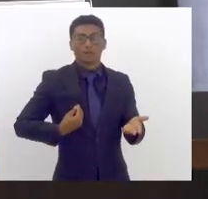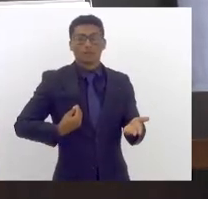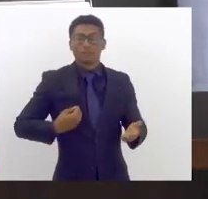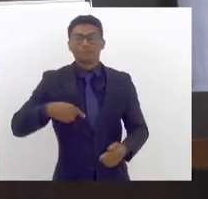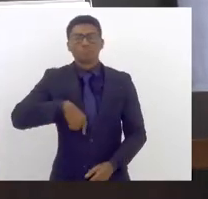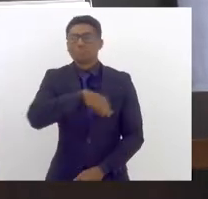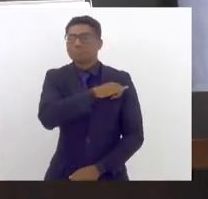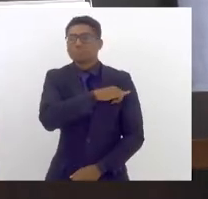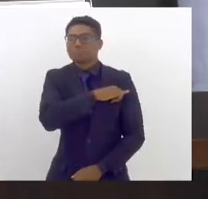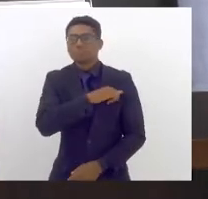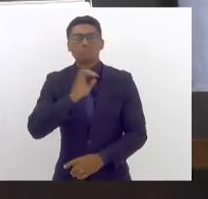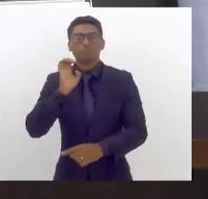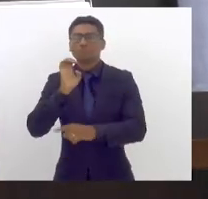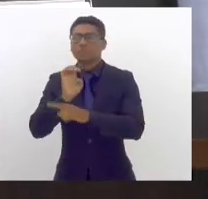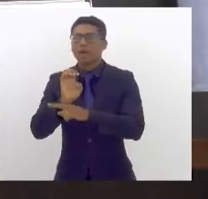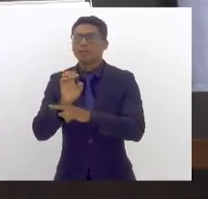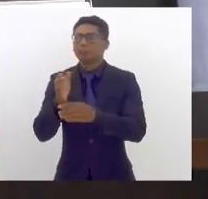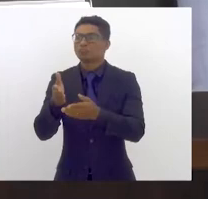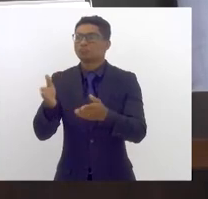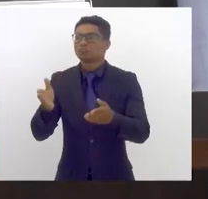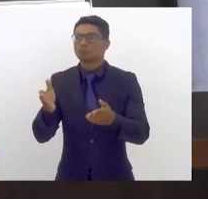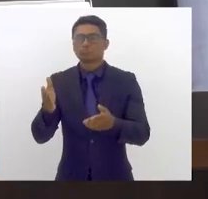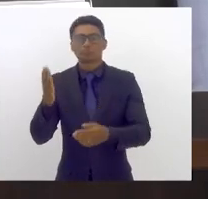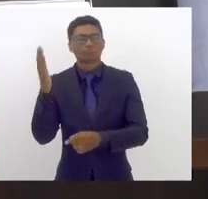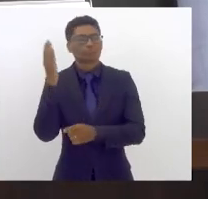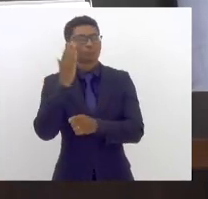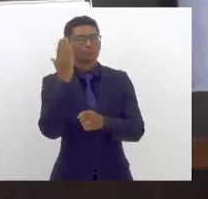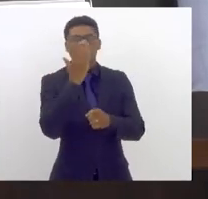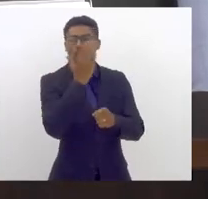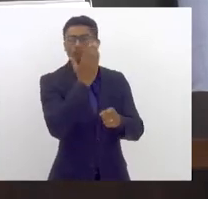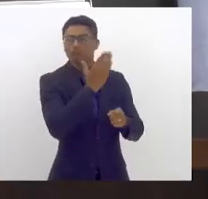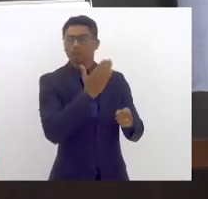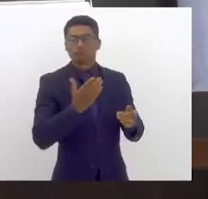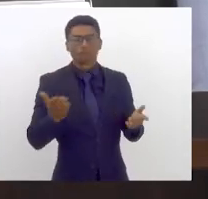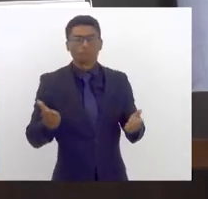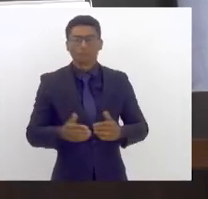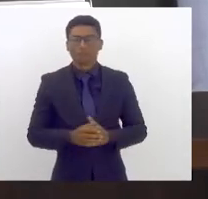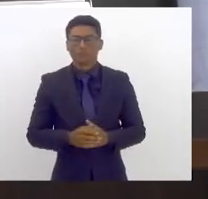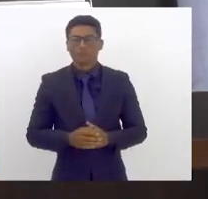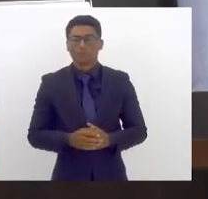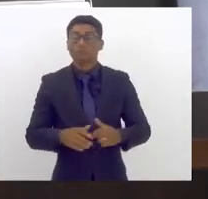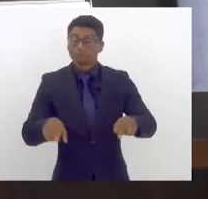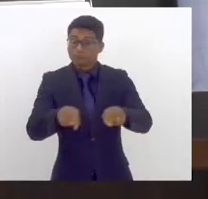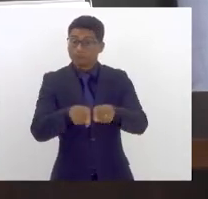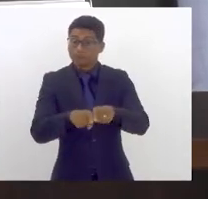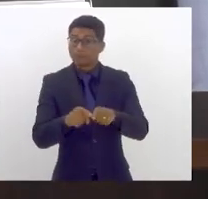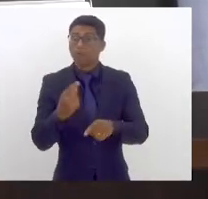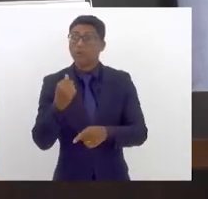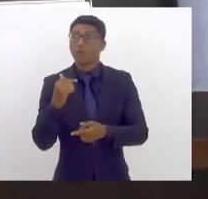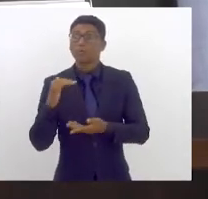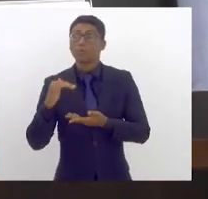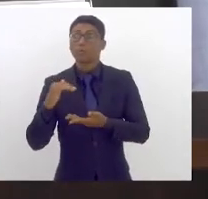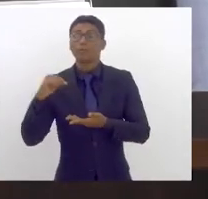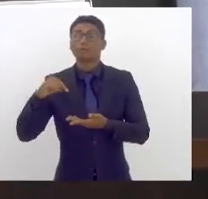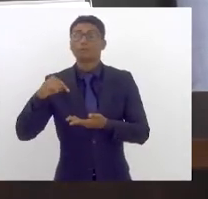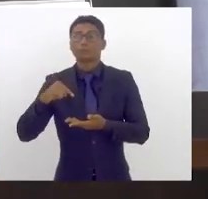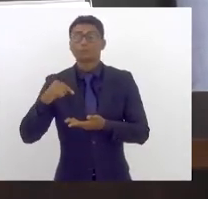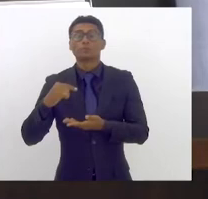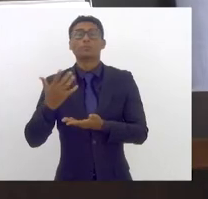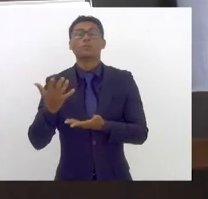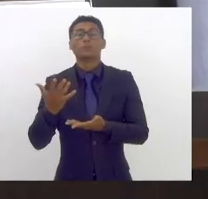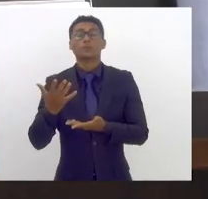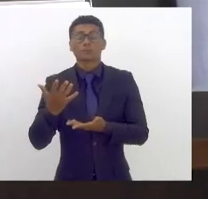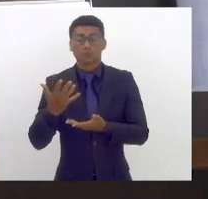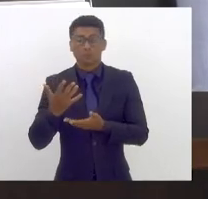estado do Rio de Janeiro muito pelo contrário E aí eu vou mostrar para vocês adotação orçamentária prevista para